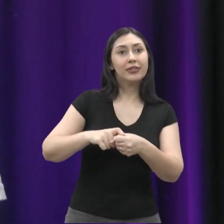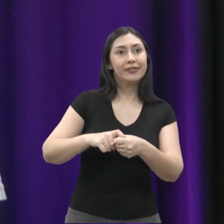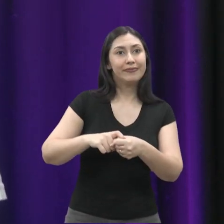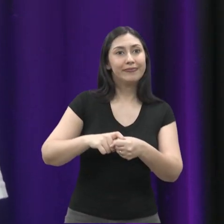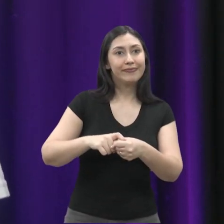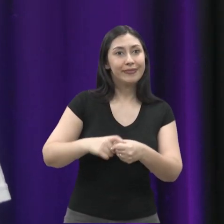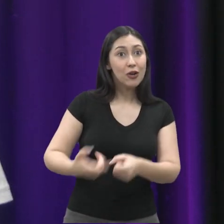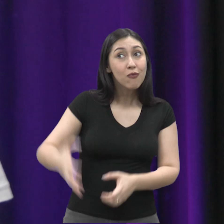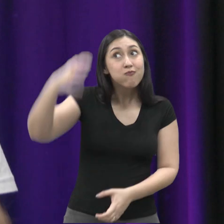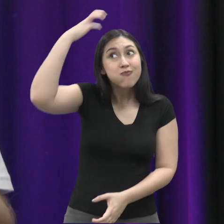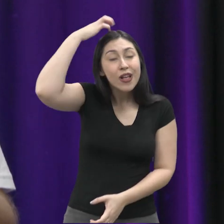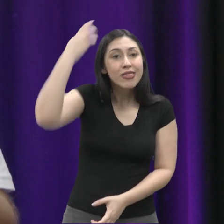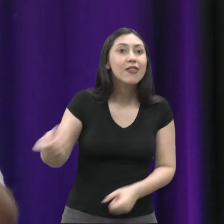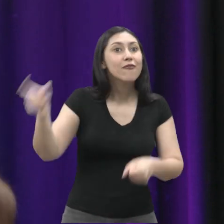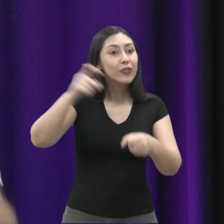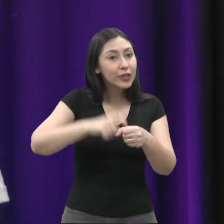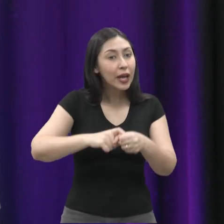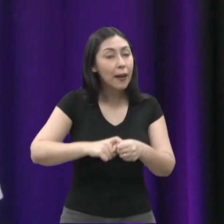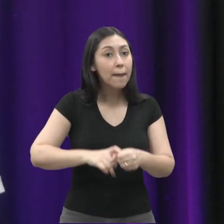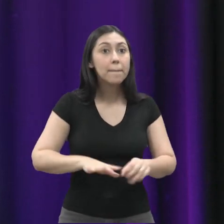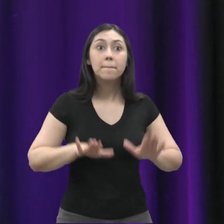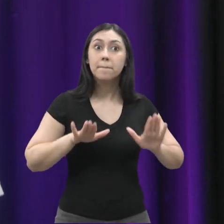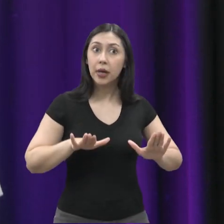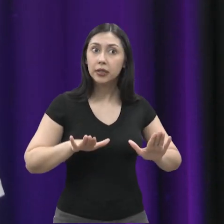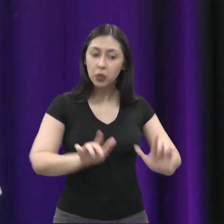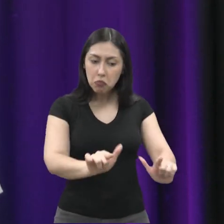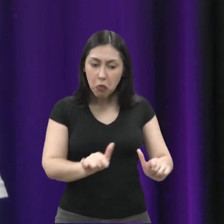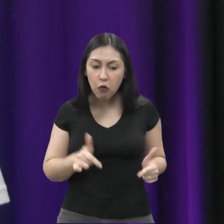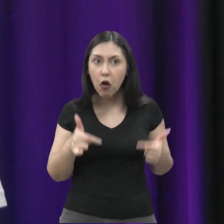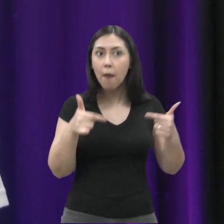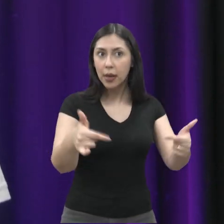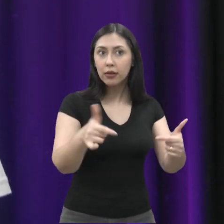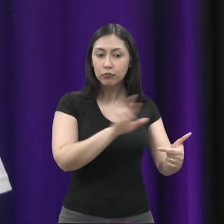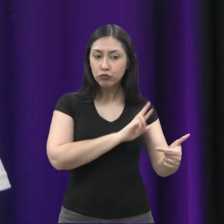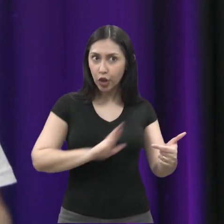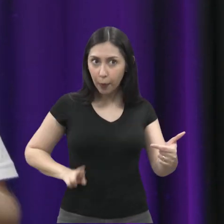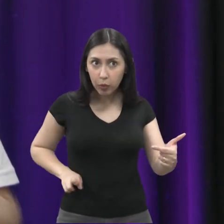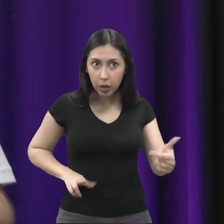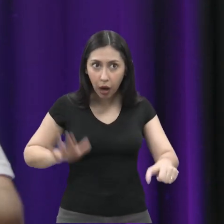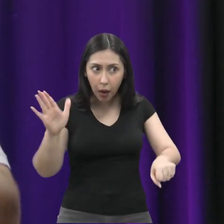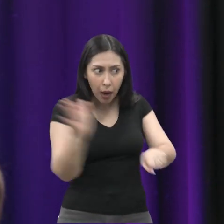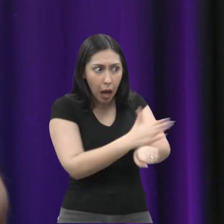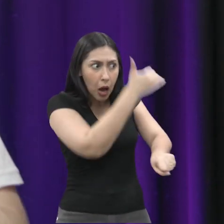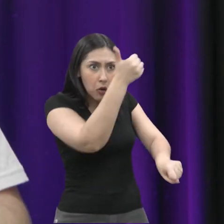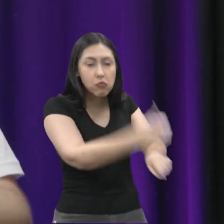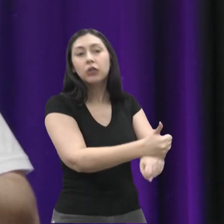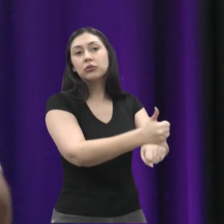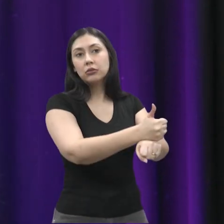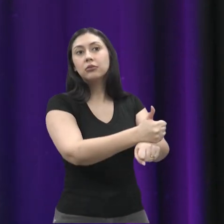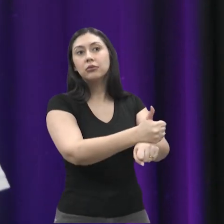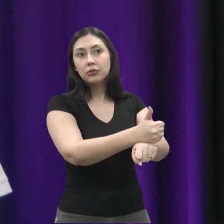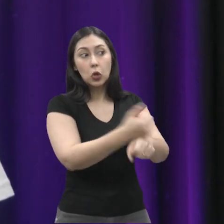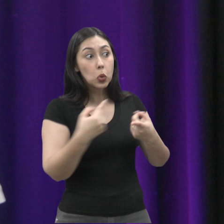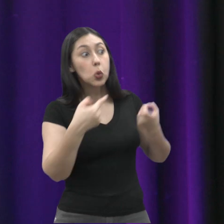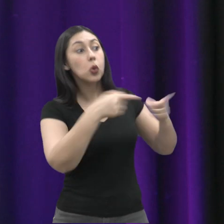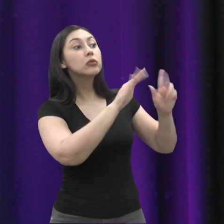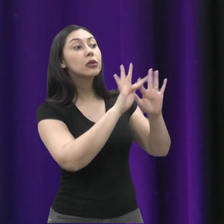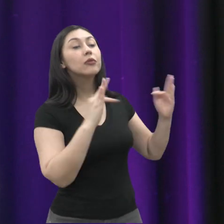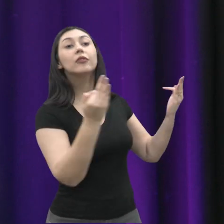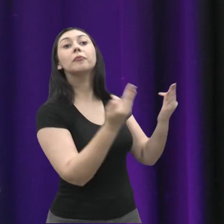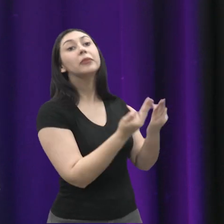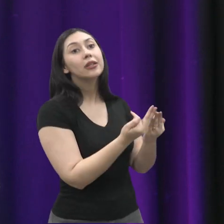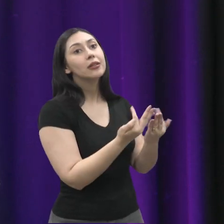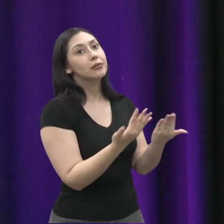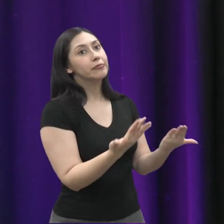O governo o movimento republicano é um movimento golpista, né, um golpe contra a monarquia, um golpe contra a família real,